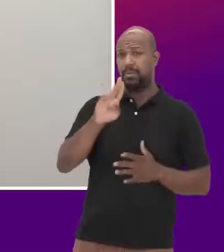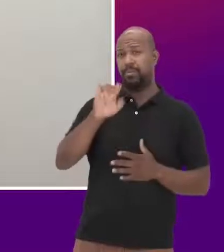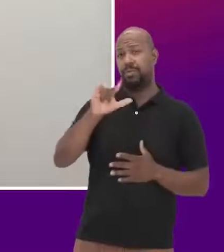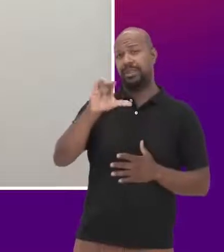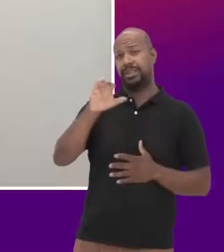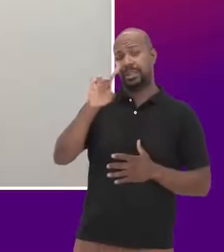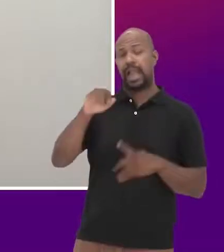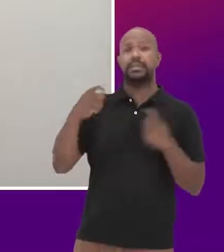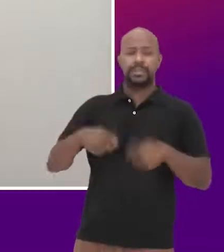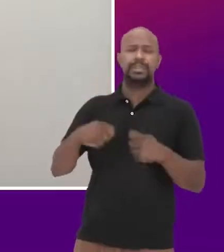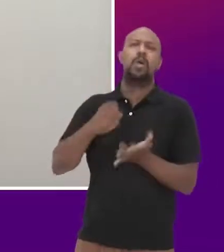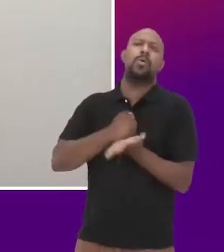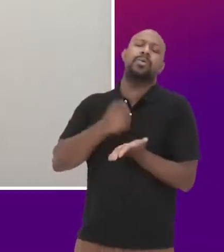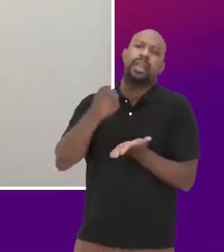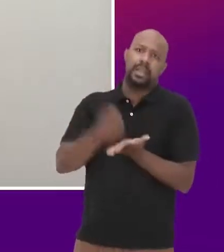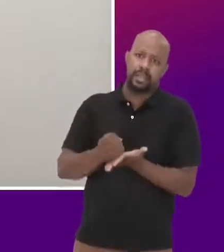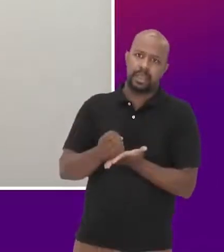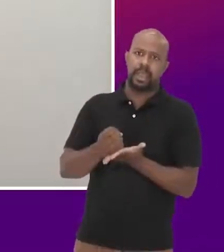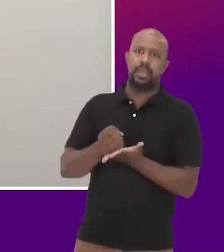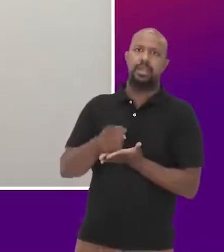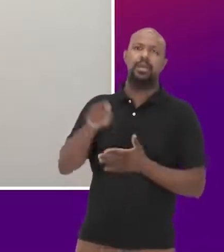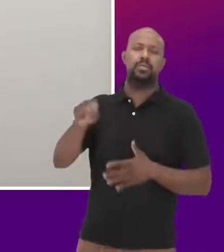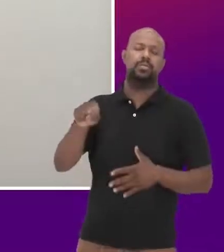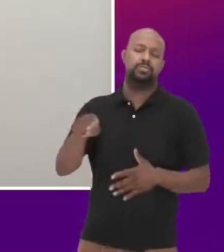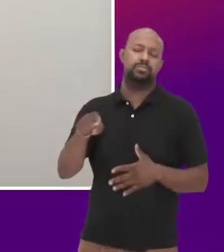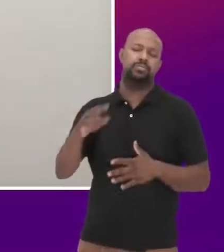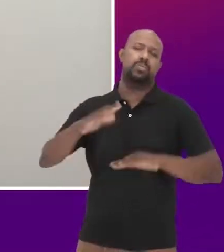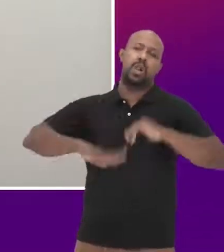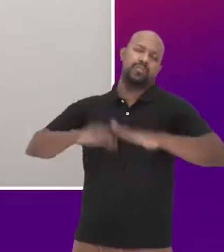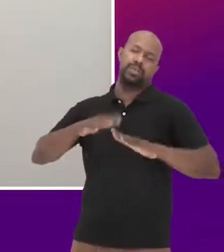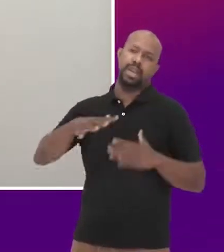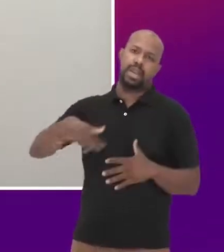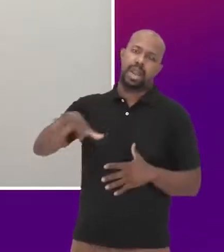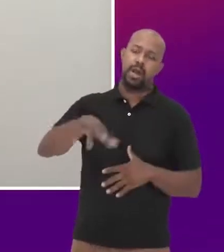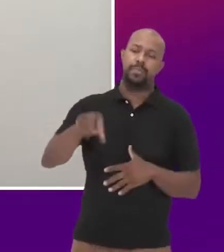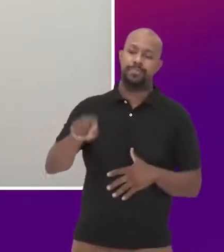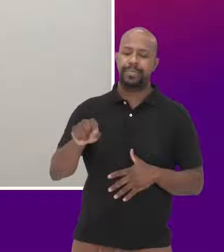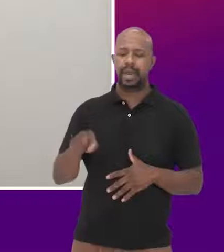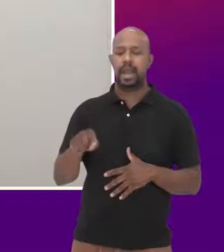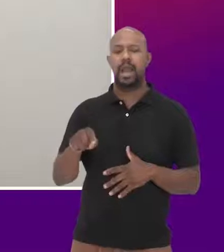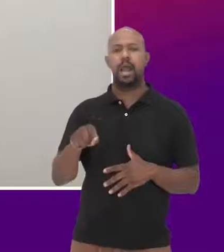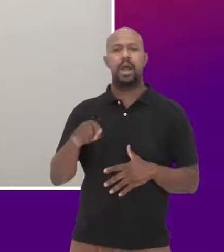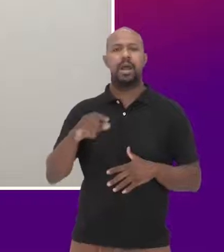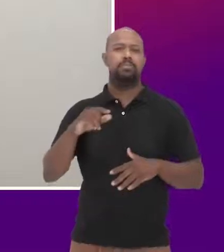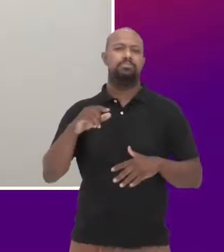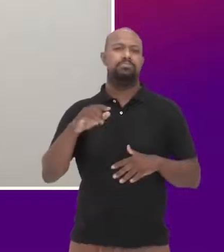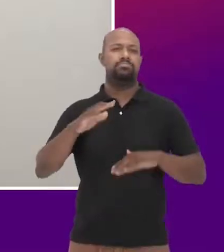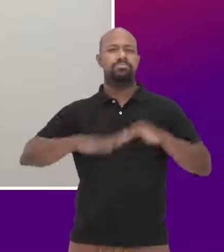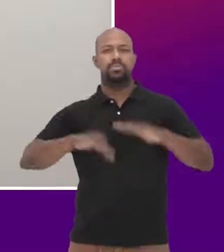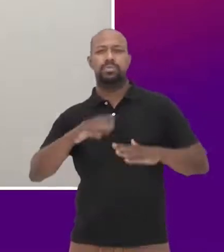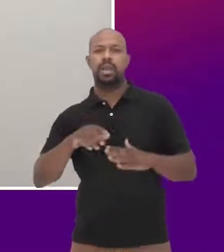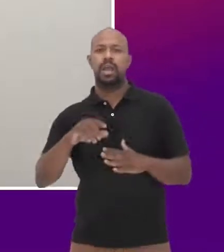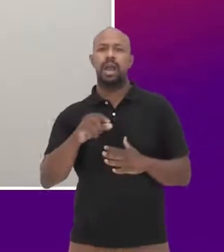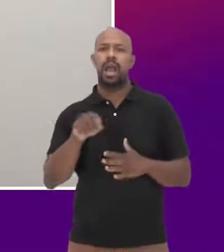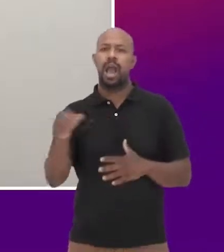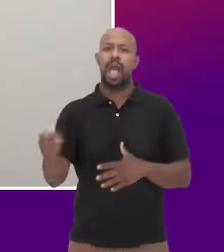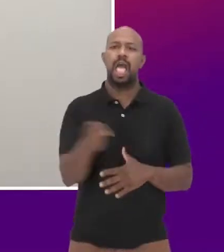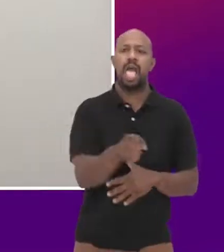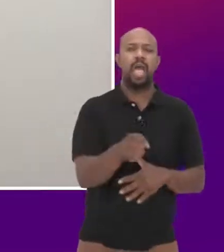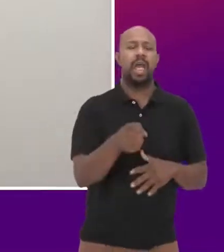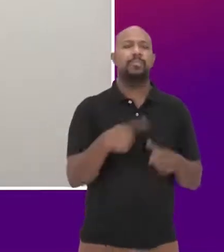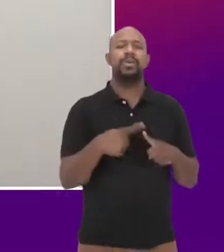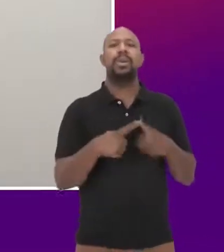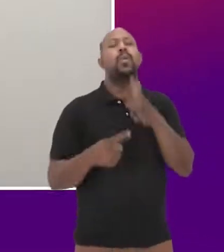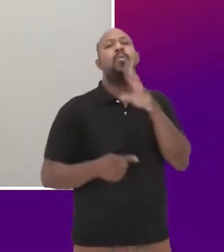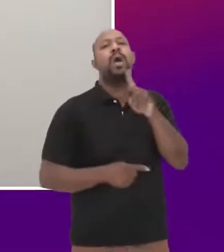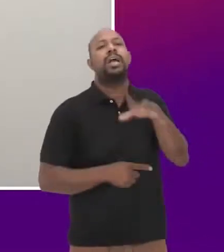precisa contratar um headhunter para contratar um profissional é porque não conhece o